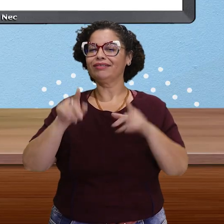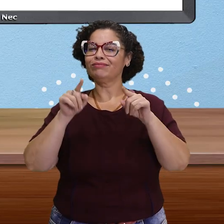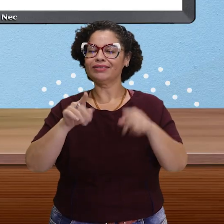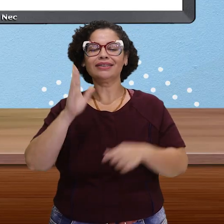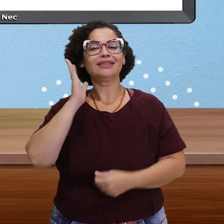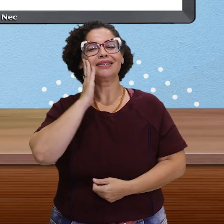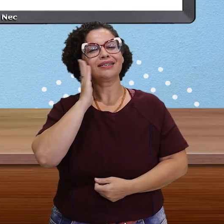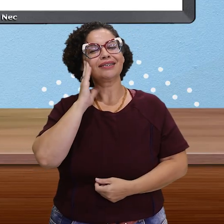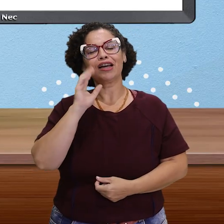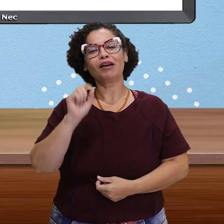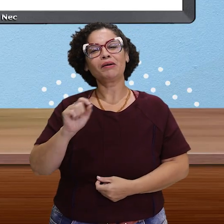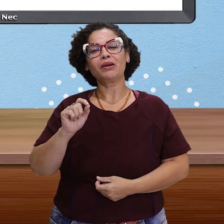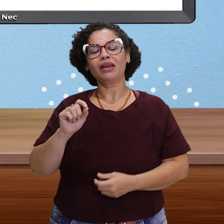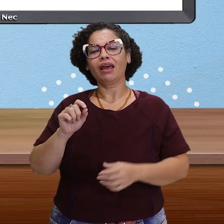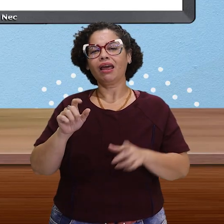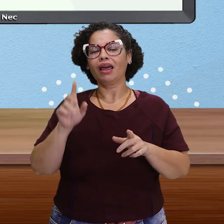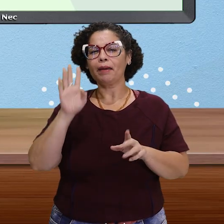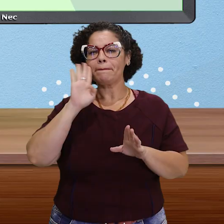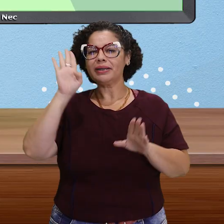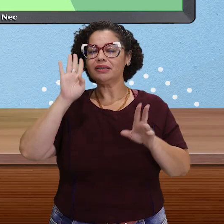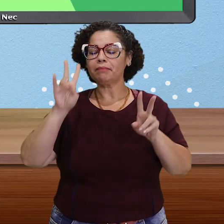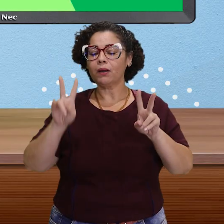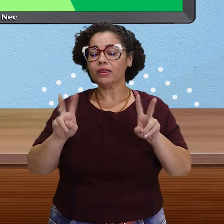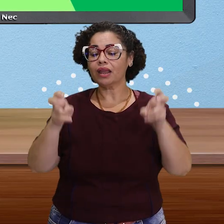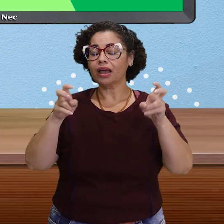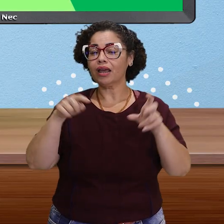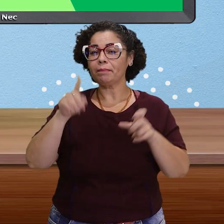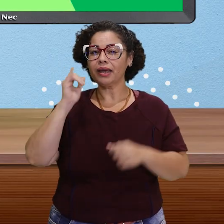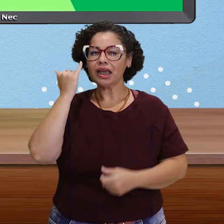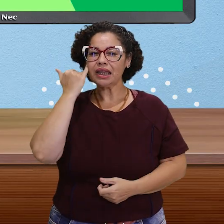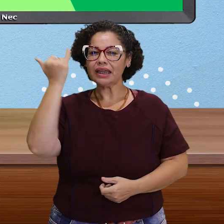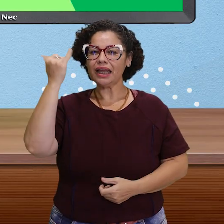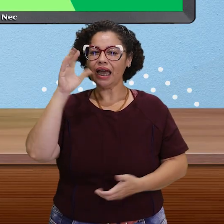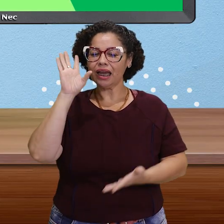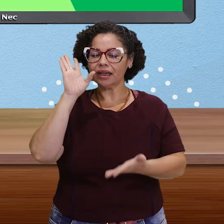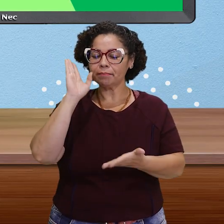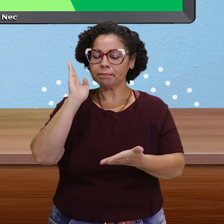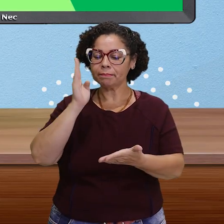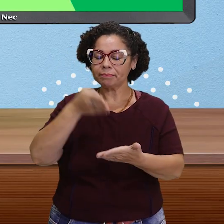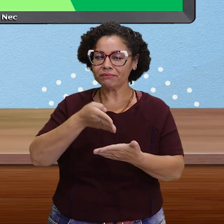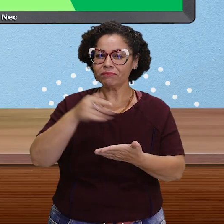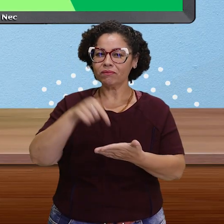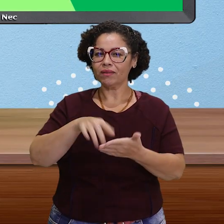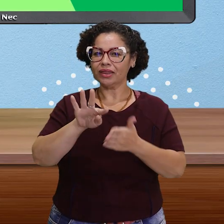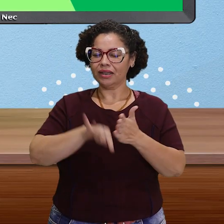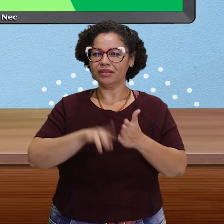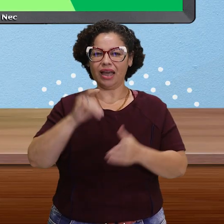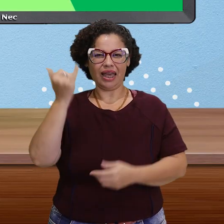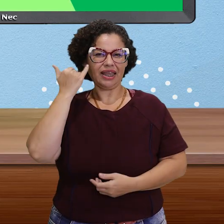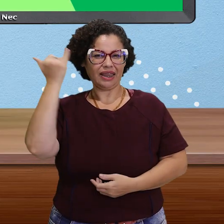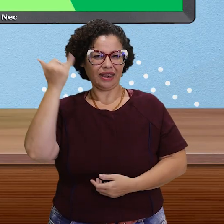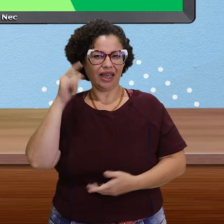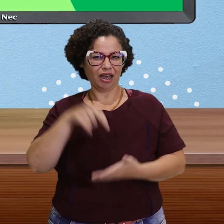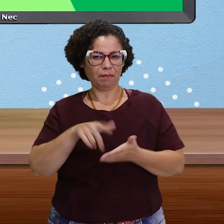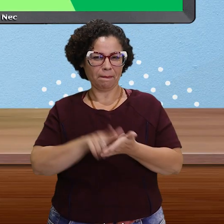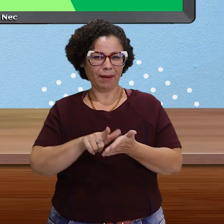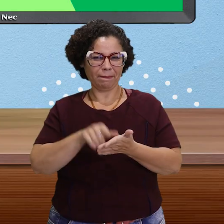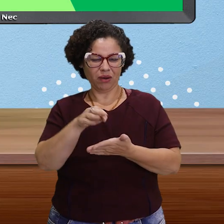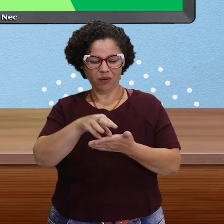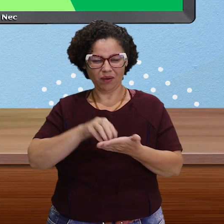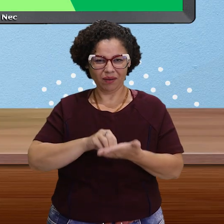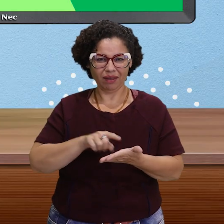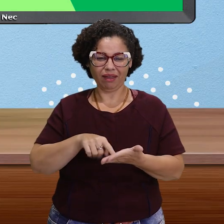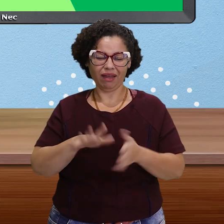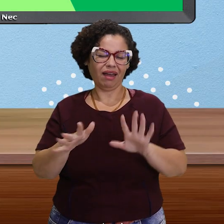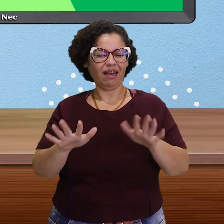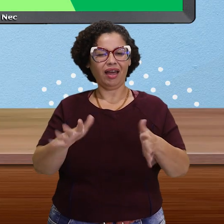Você sabe o que é a ideia central de um texto, Mari? Ideia central? Será que é a ideia que fica lá no meio do